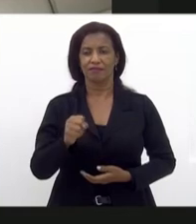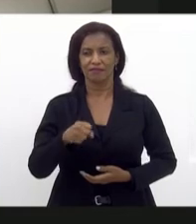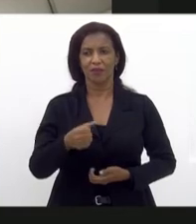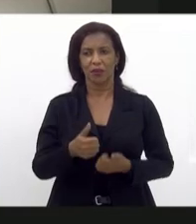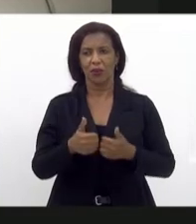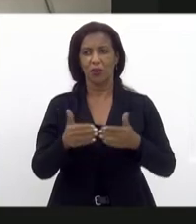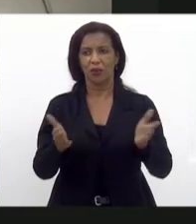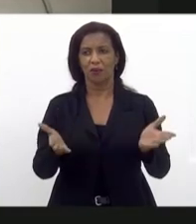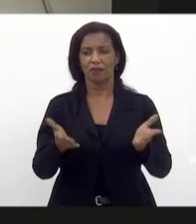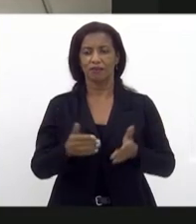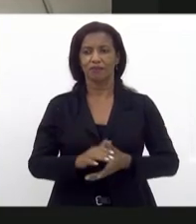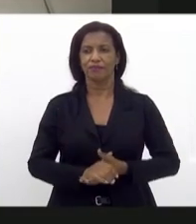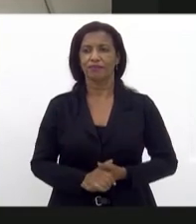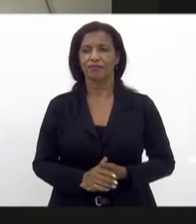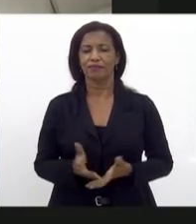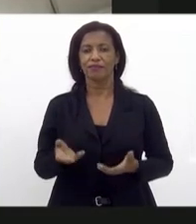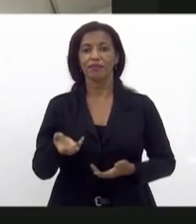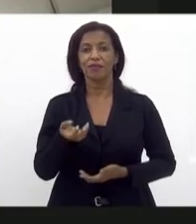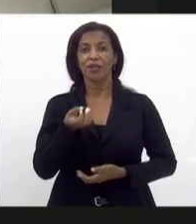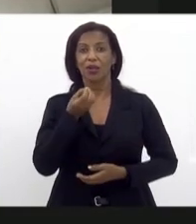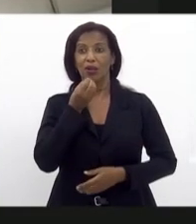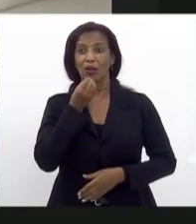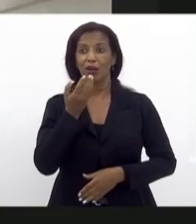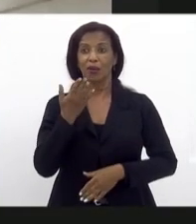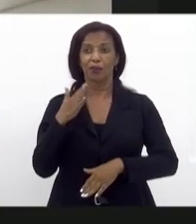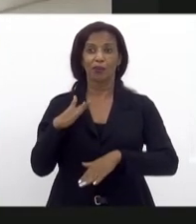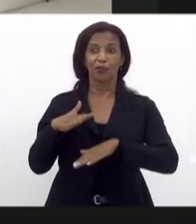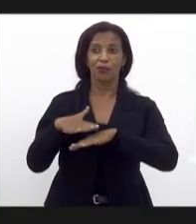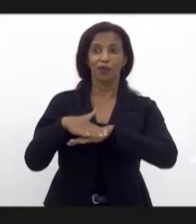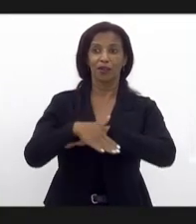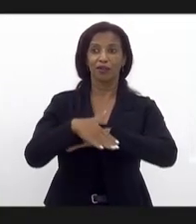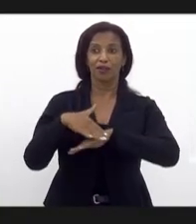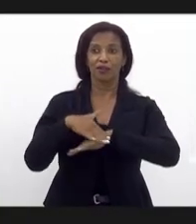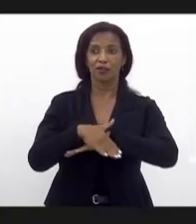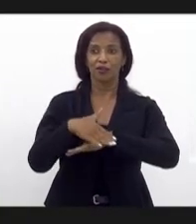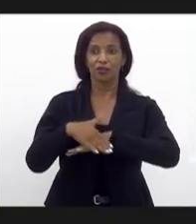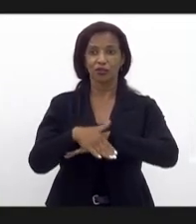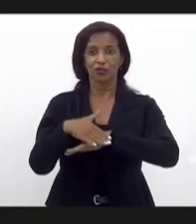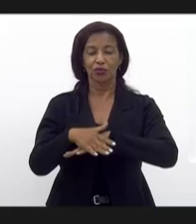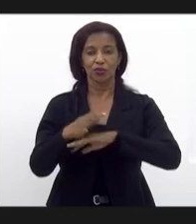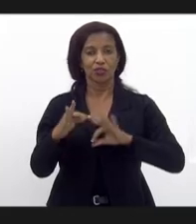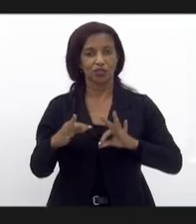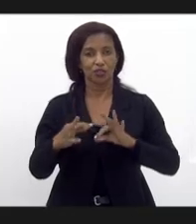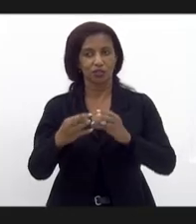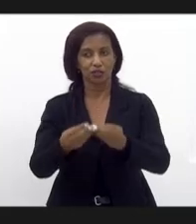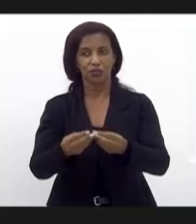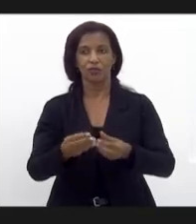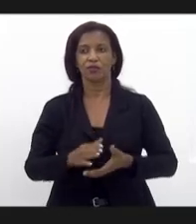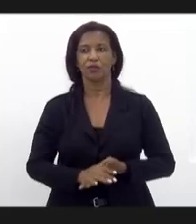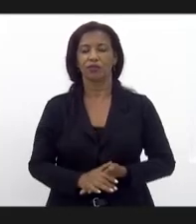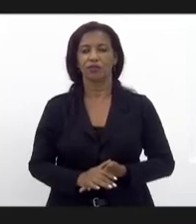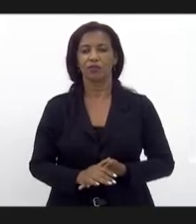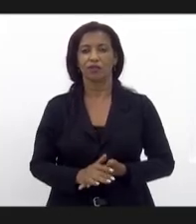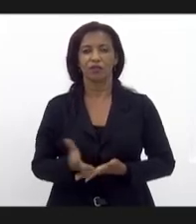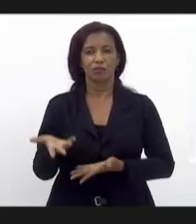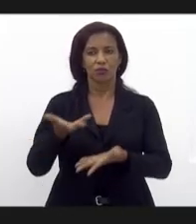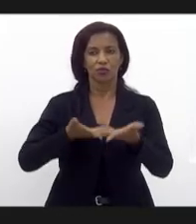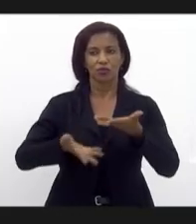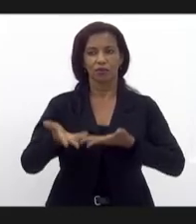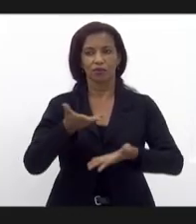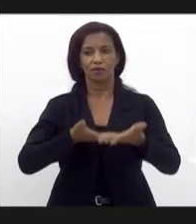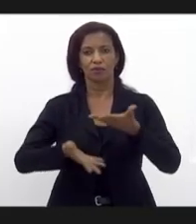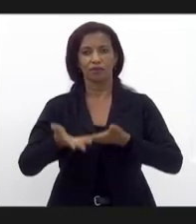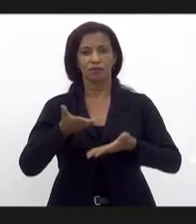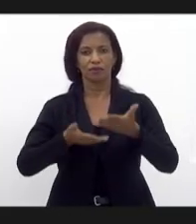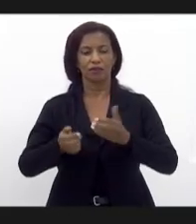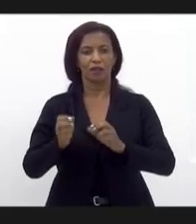Sim, Eduardo. Maravilha. Bom, queria primeiro dar boa noite aqui a todos que participam